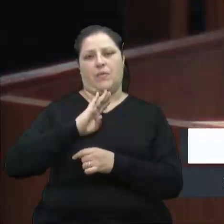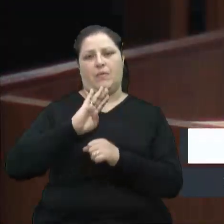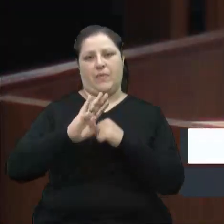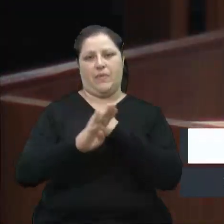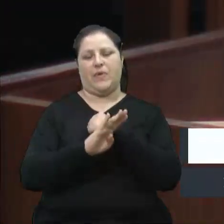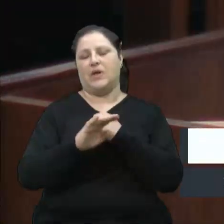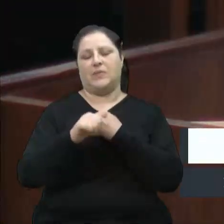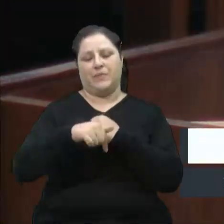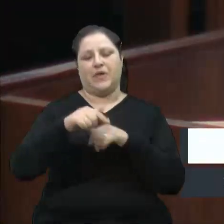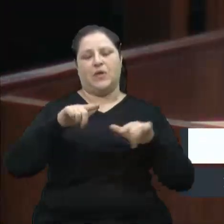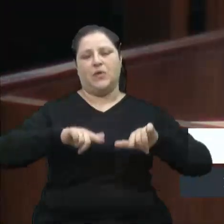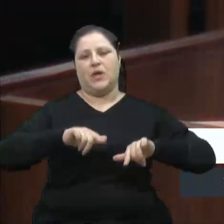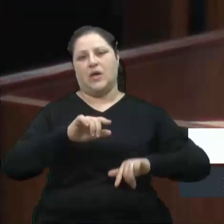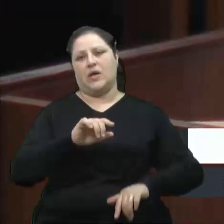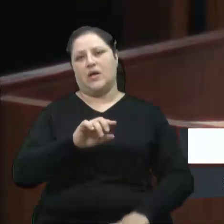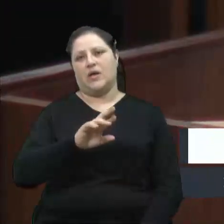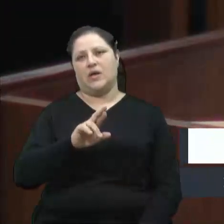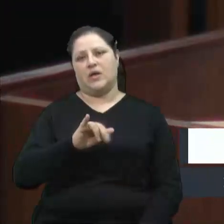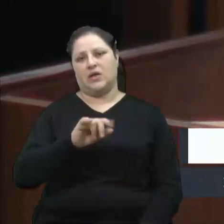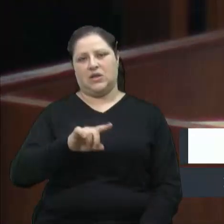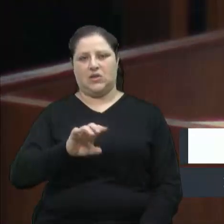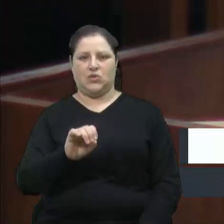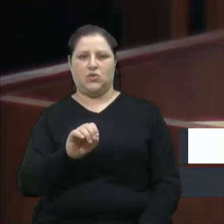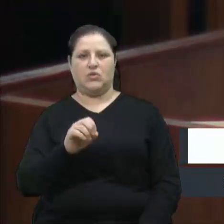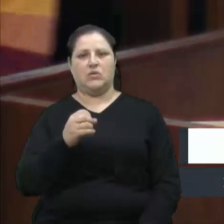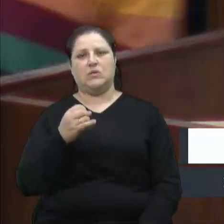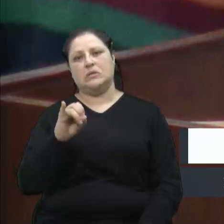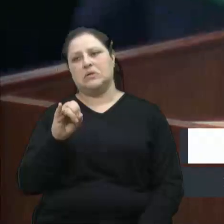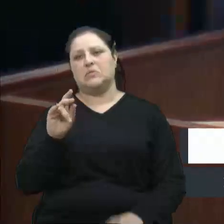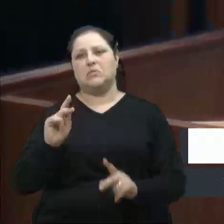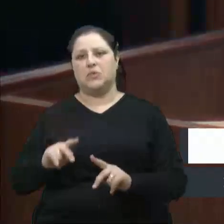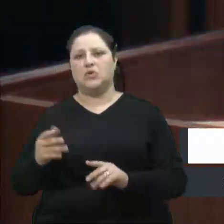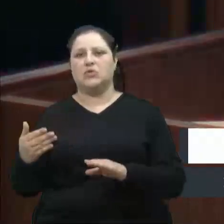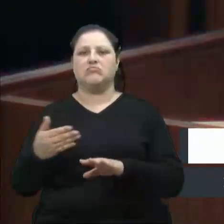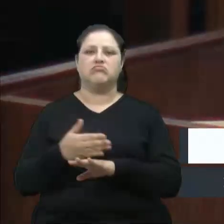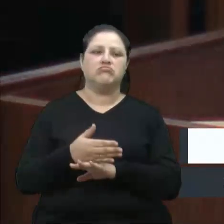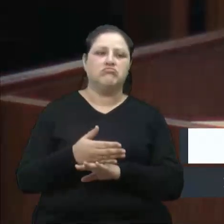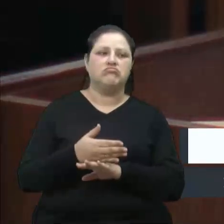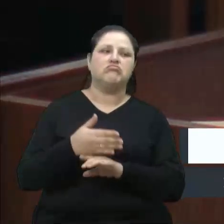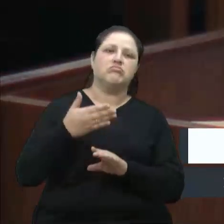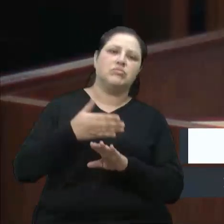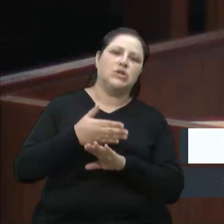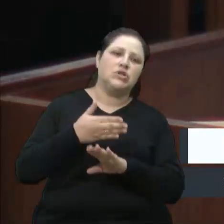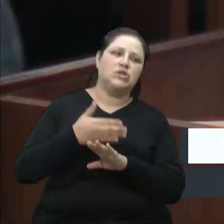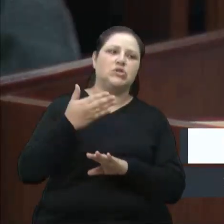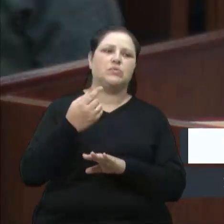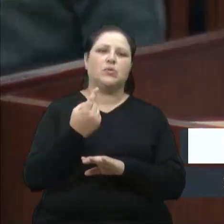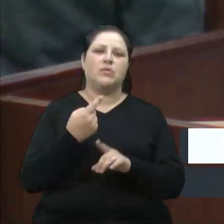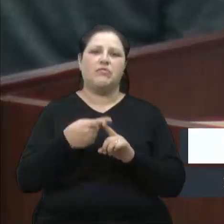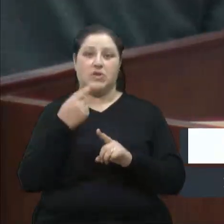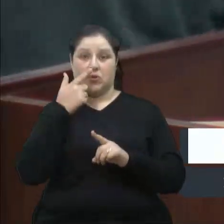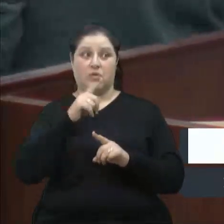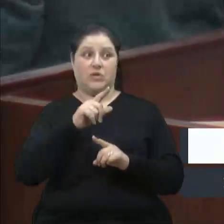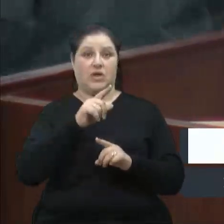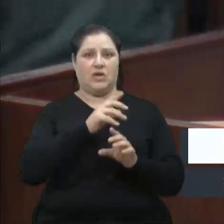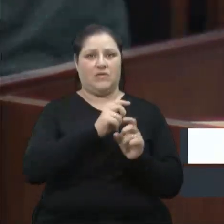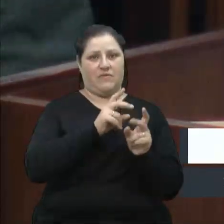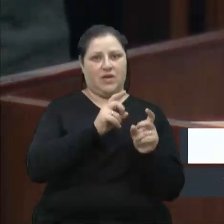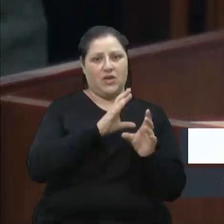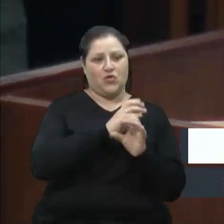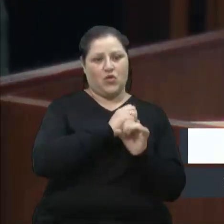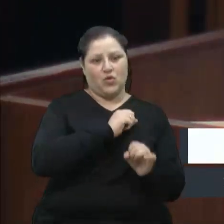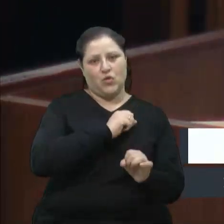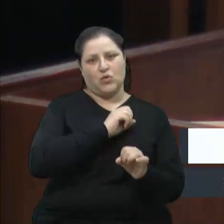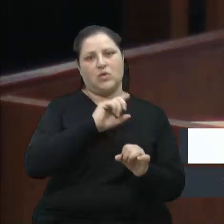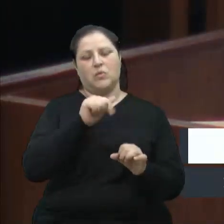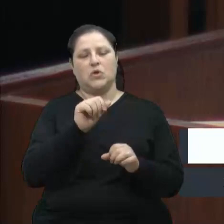do. Não foi, eu fui uma vez e se deu bem e não foi mais, tá? Com bastante